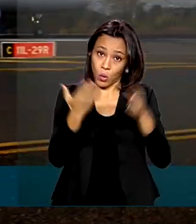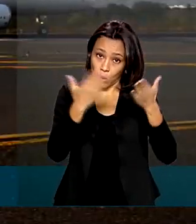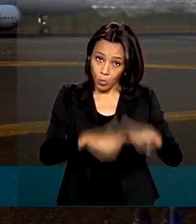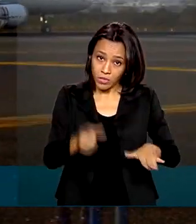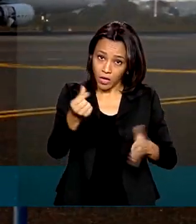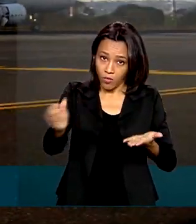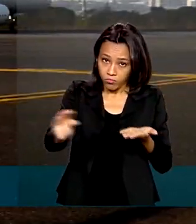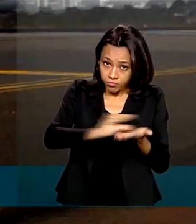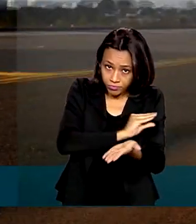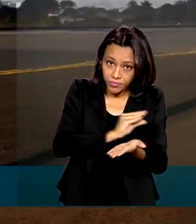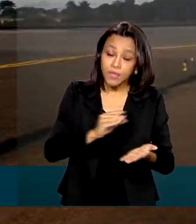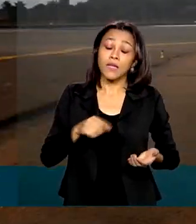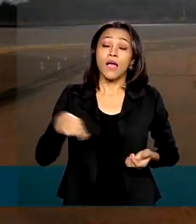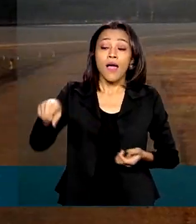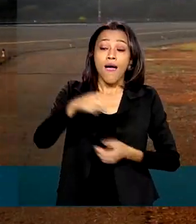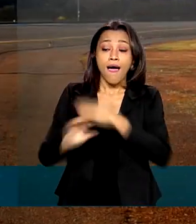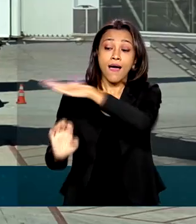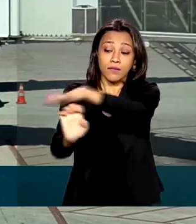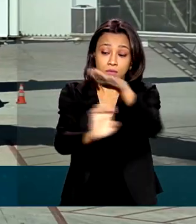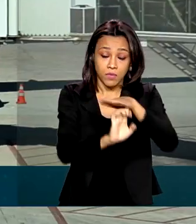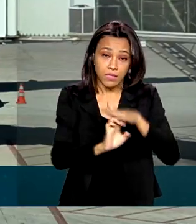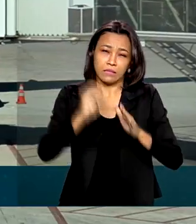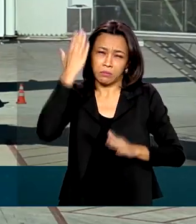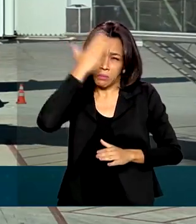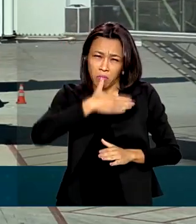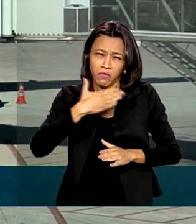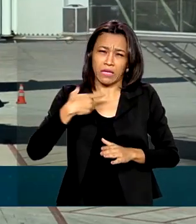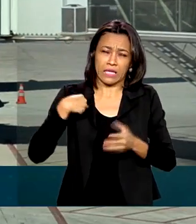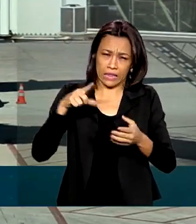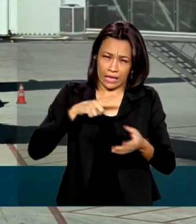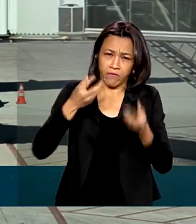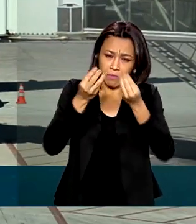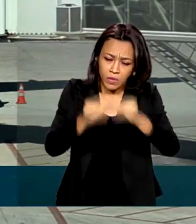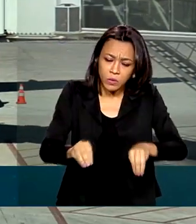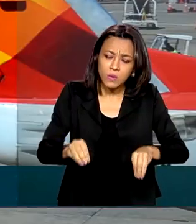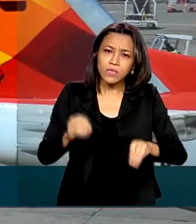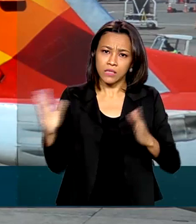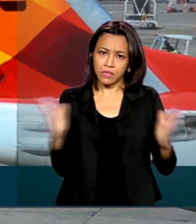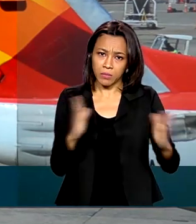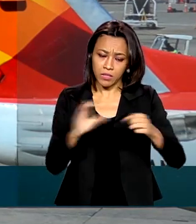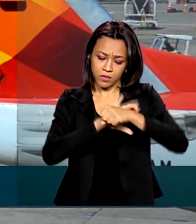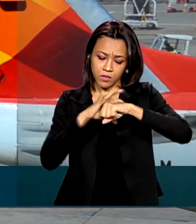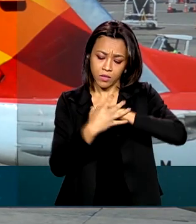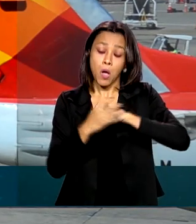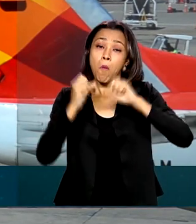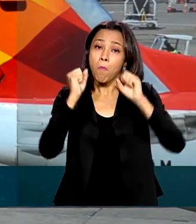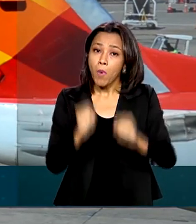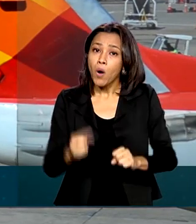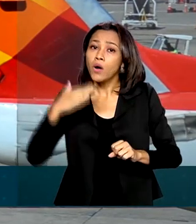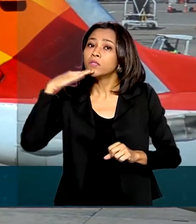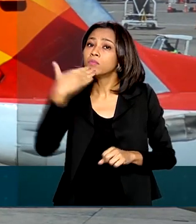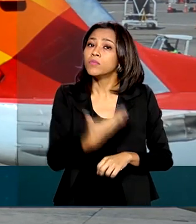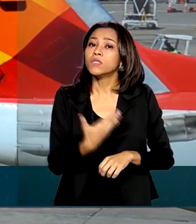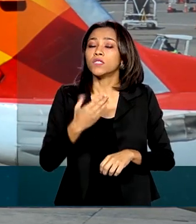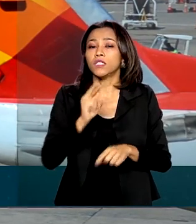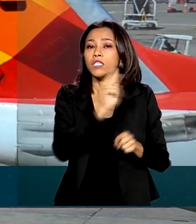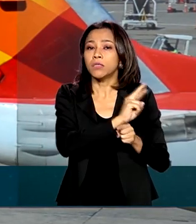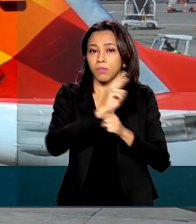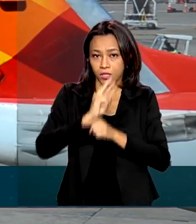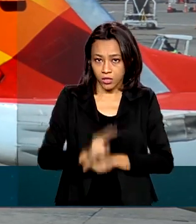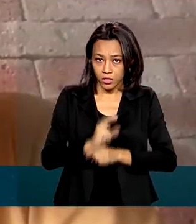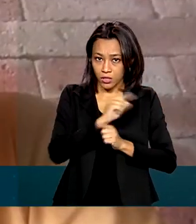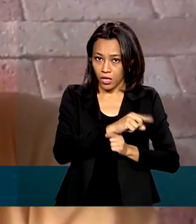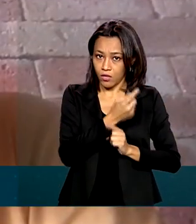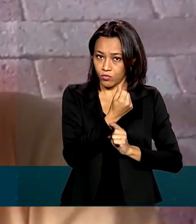do setor que comprovem prejuízo devido a pandemia possam tomar emprestados recursos do fundo nacional de aviação